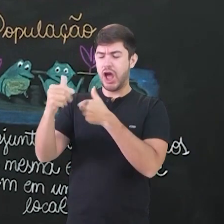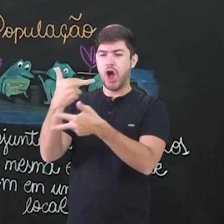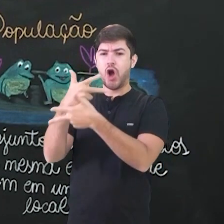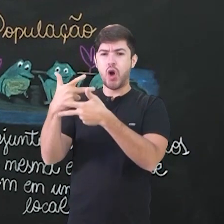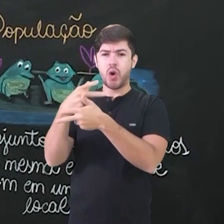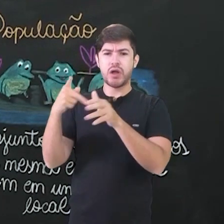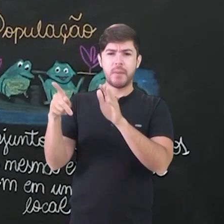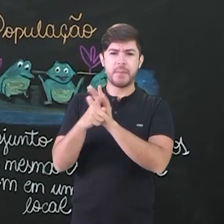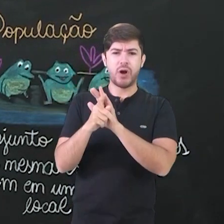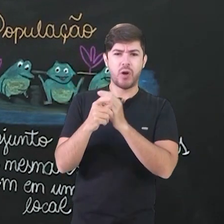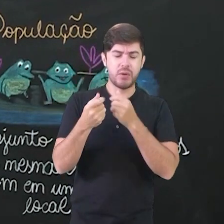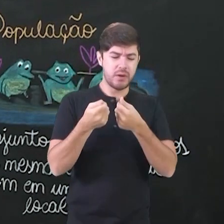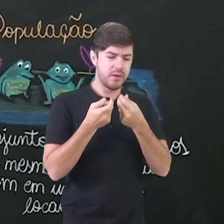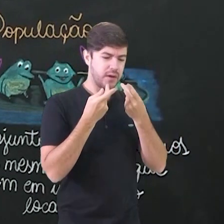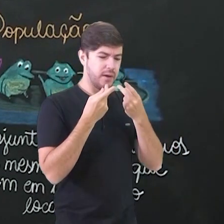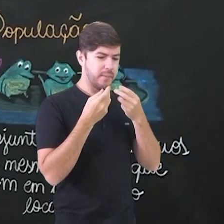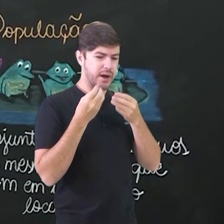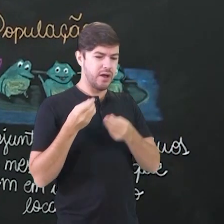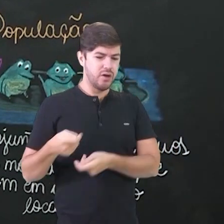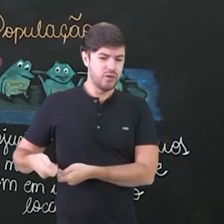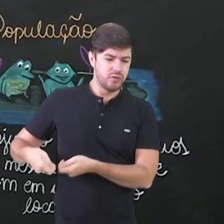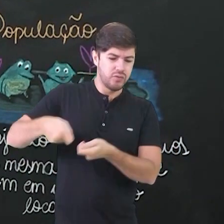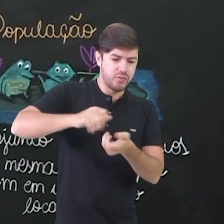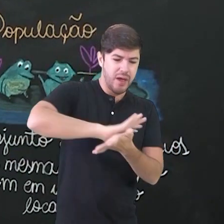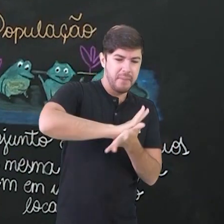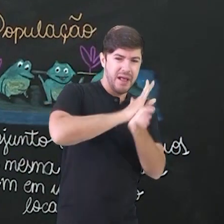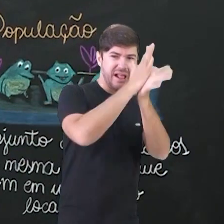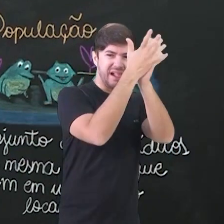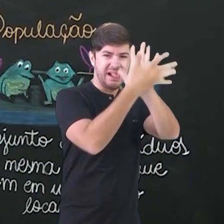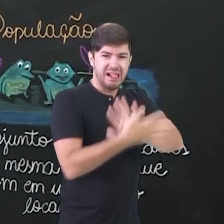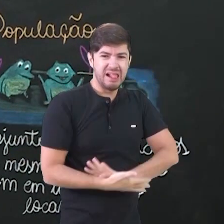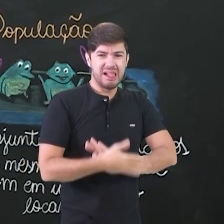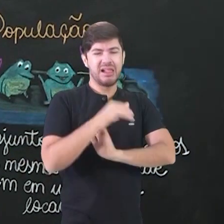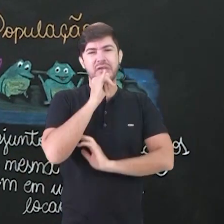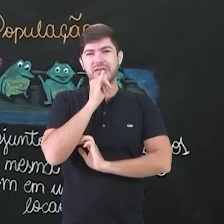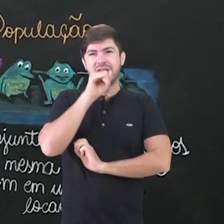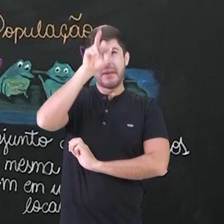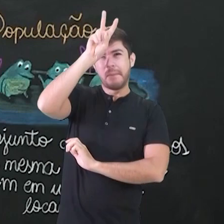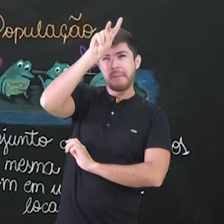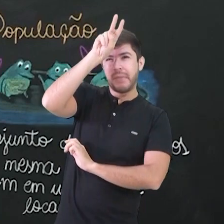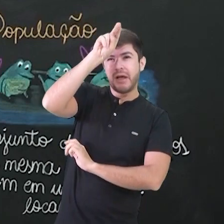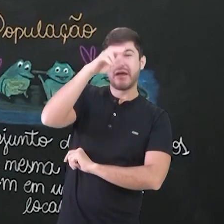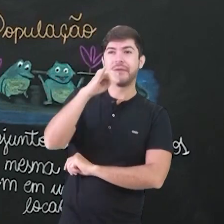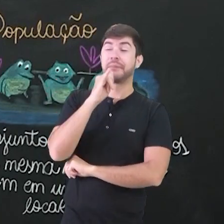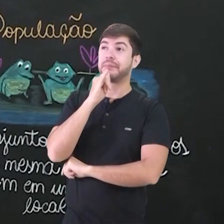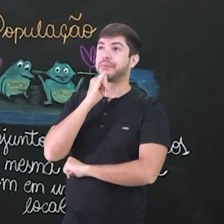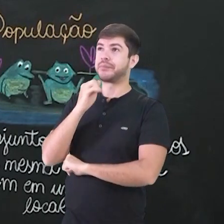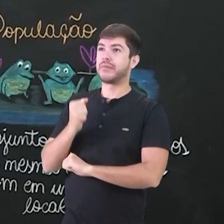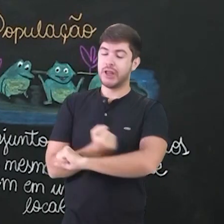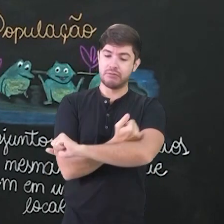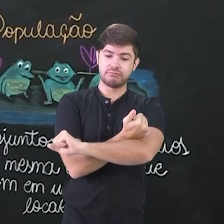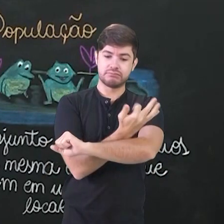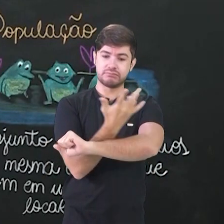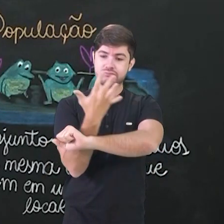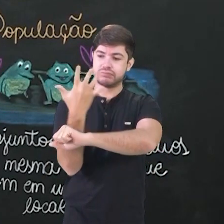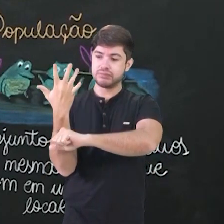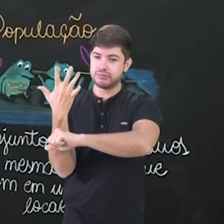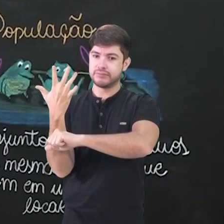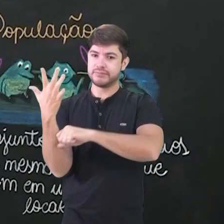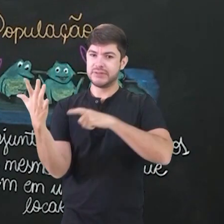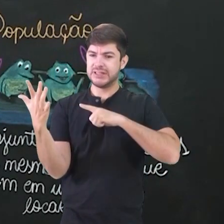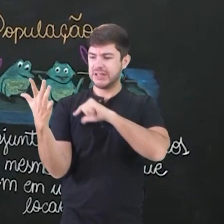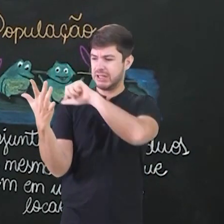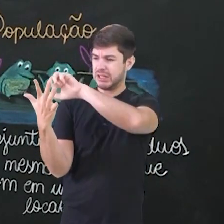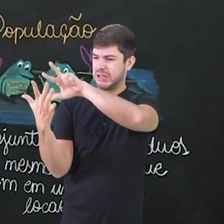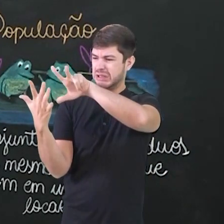são lançadas para eliminar alguns insetos que naquele momento são indesejáveis. Por exemplo, numa plantação,